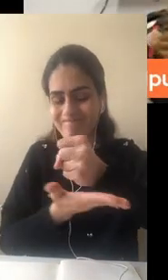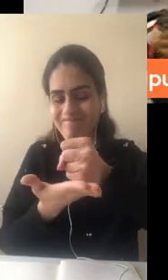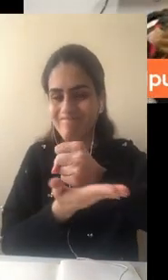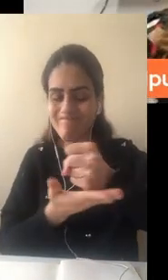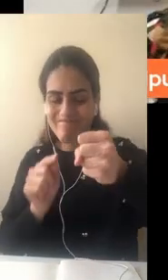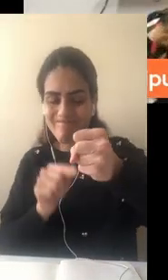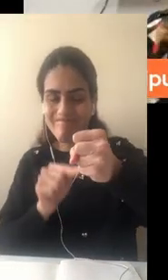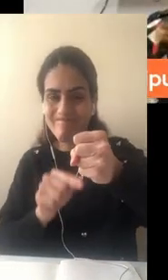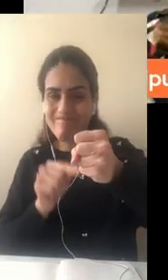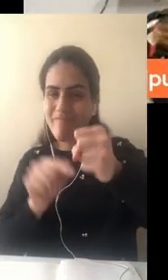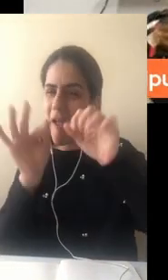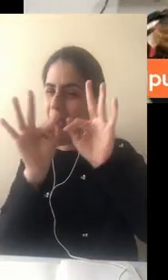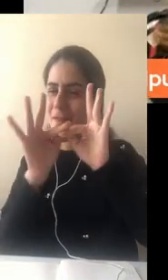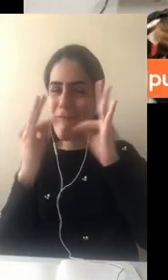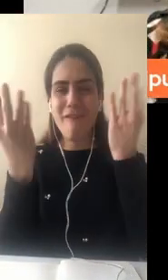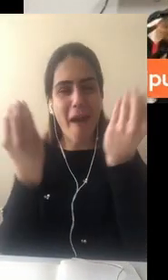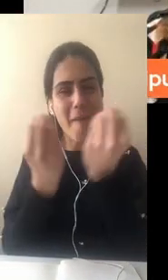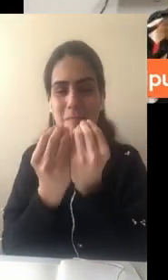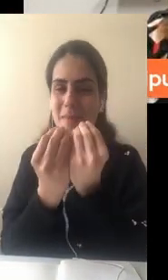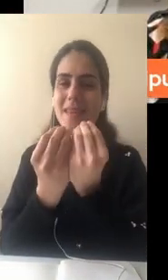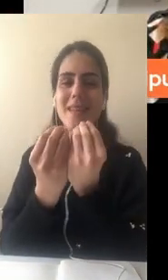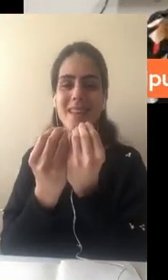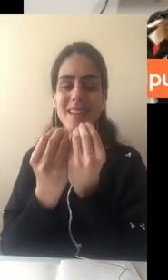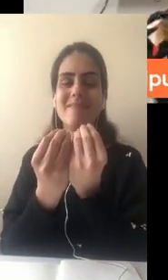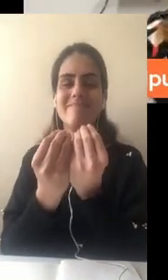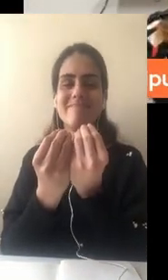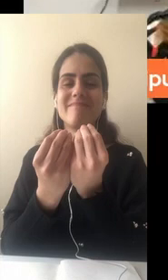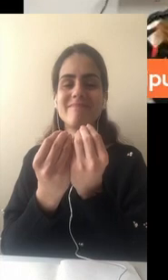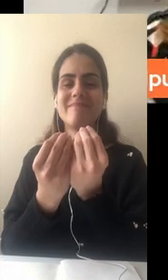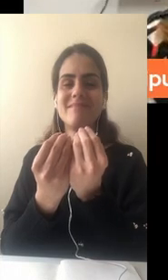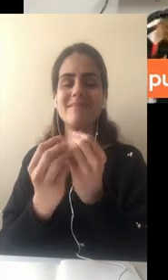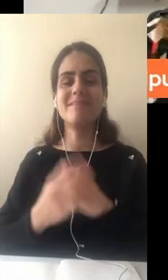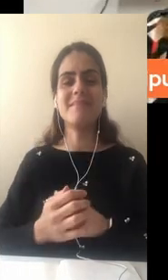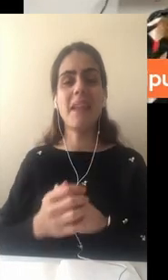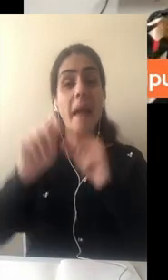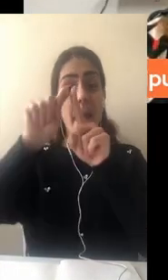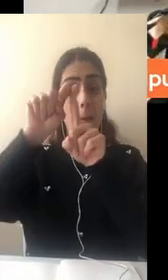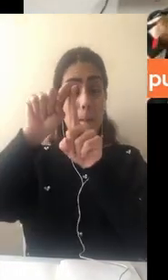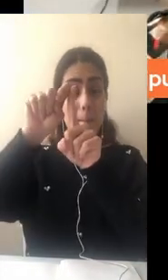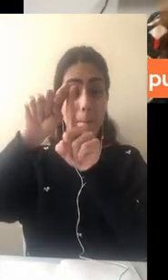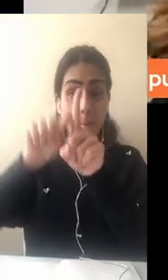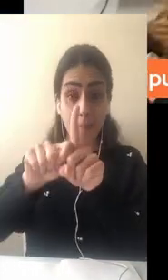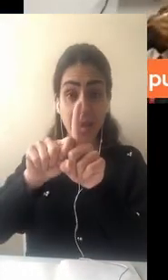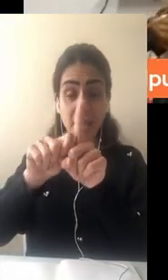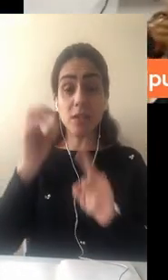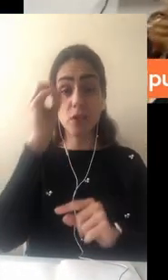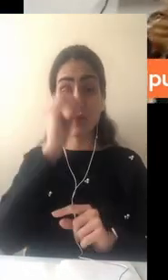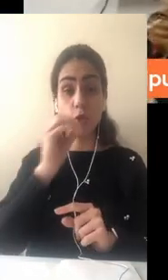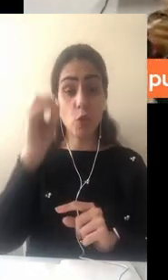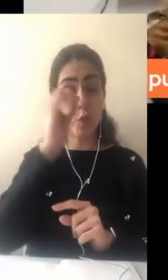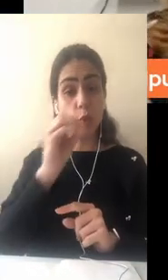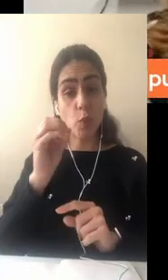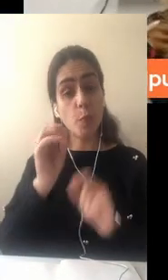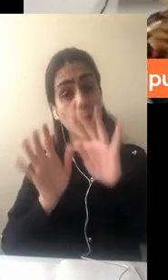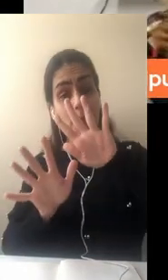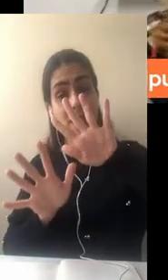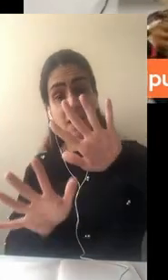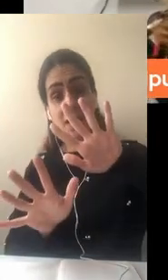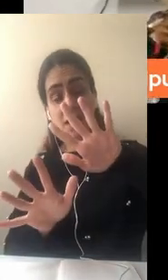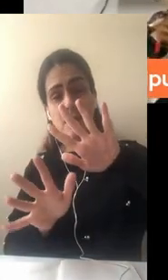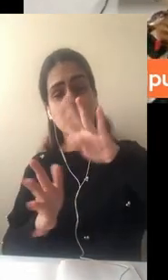igreja, né, nós temos aqui desenvolvido mesmo, né, essa semana, esse mês, nós vamos estar falando sobre a